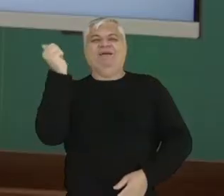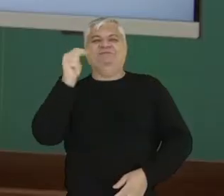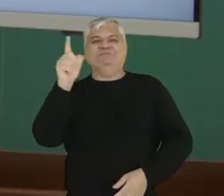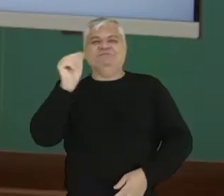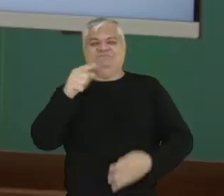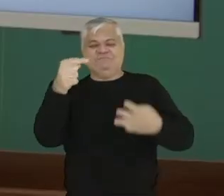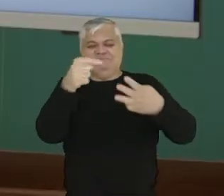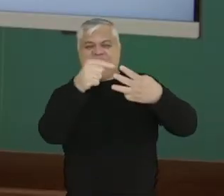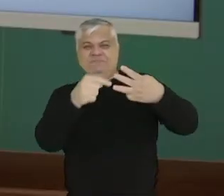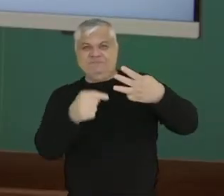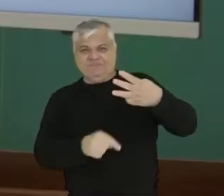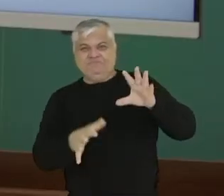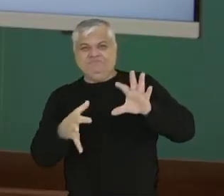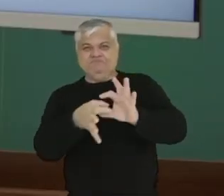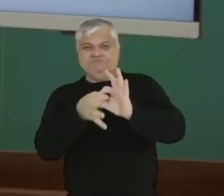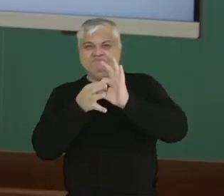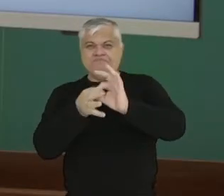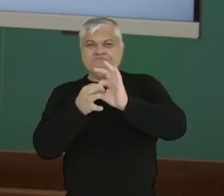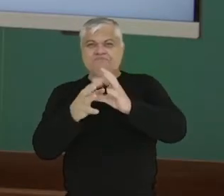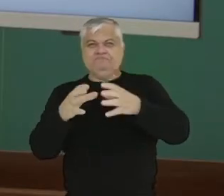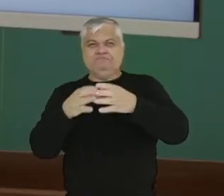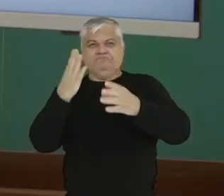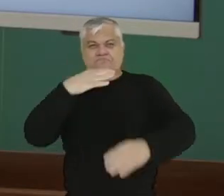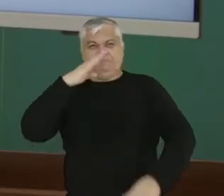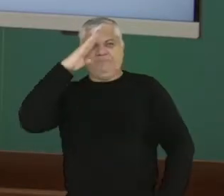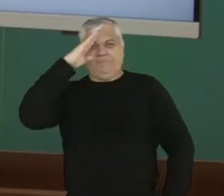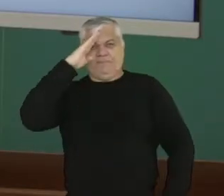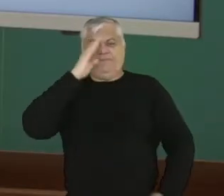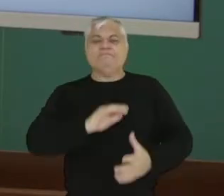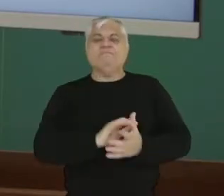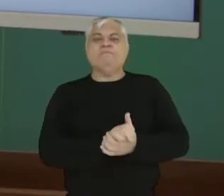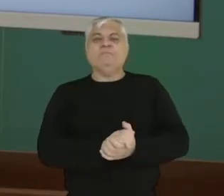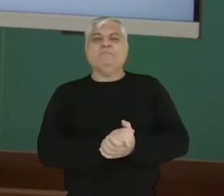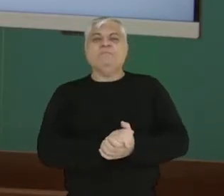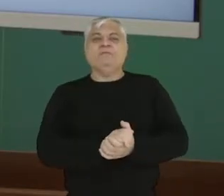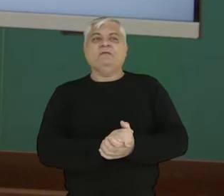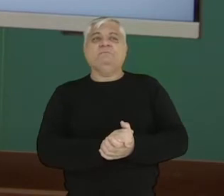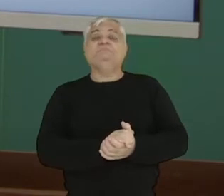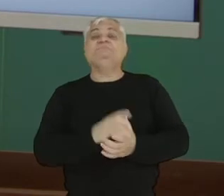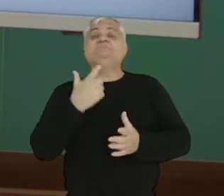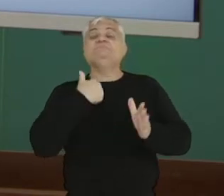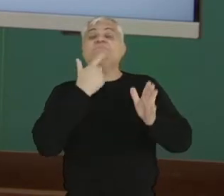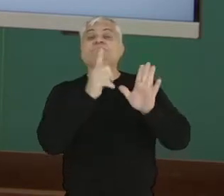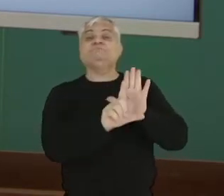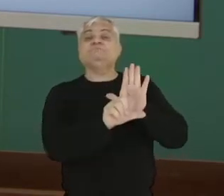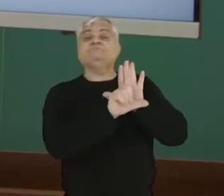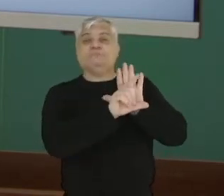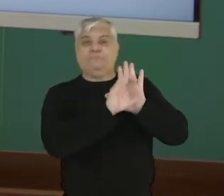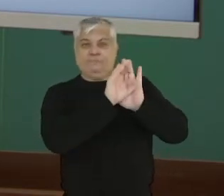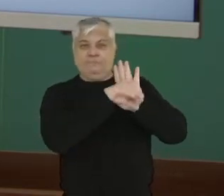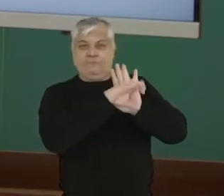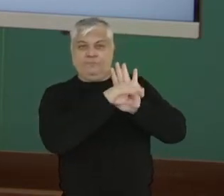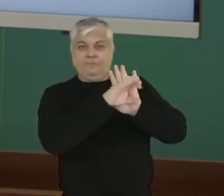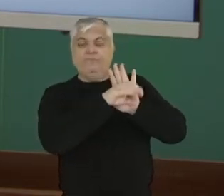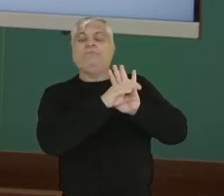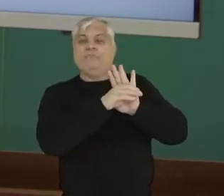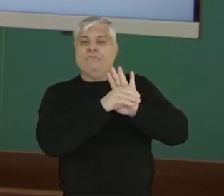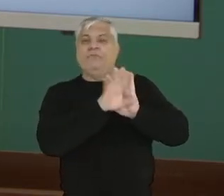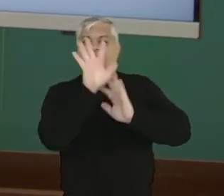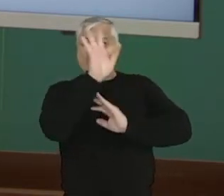Brasil, constituindo as nossas Forças Armadas, né? E a nossa Constituição, a Constituição Federal